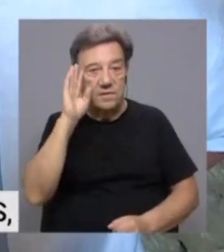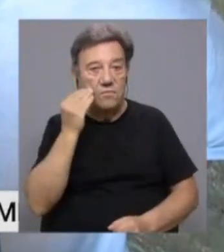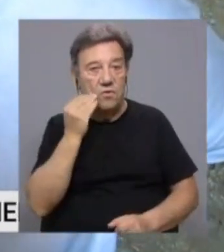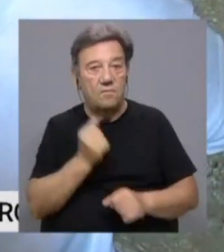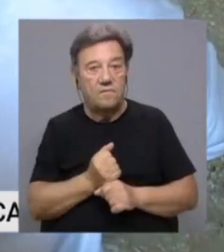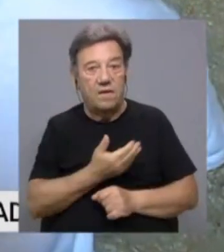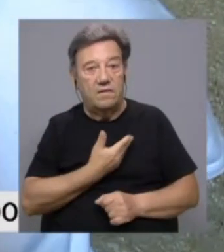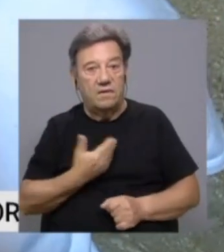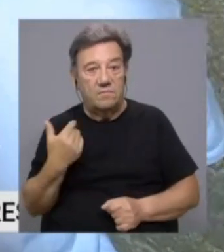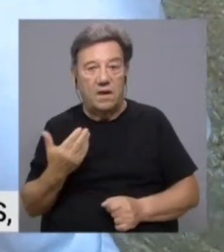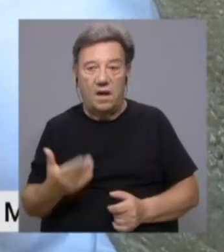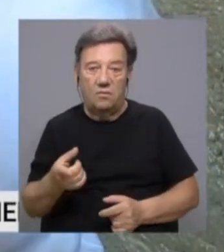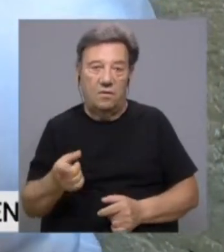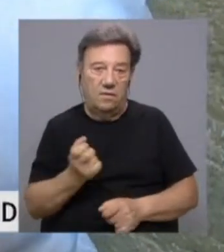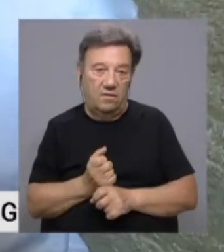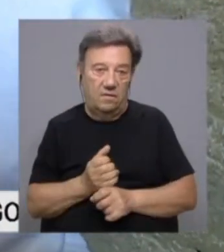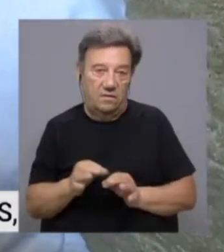feito antigamente, porque agora já não é assim.